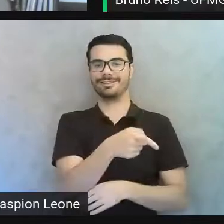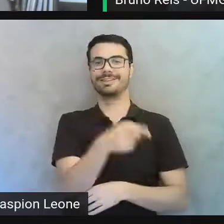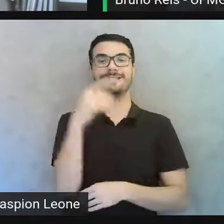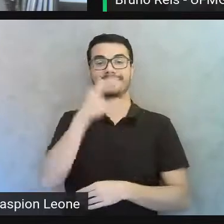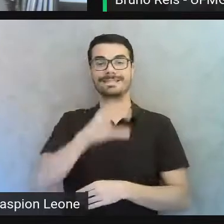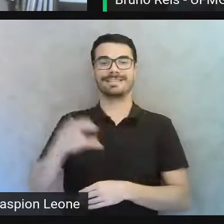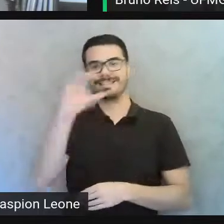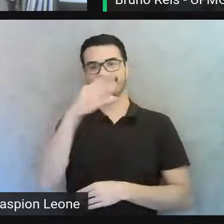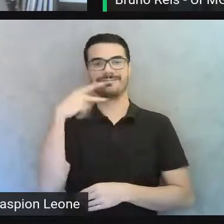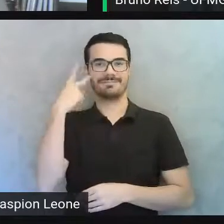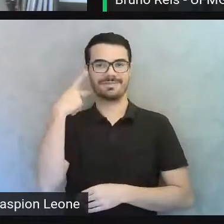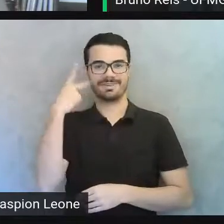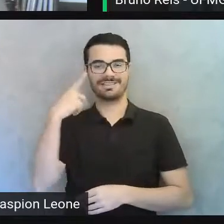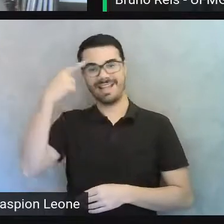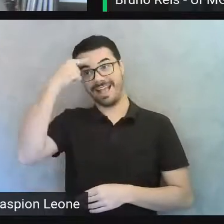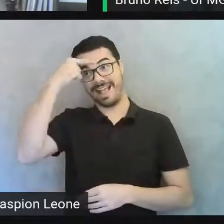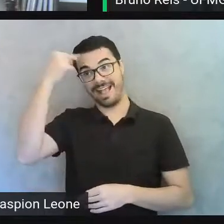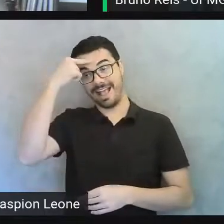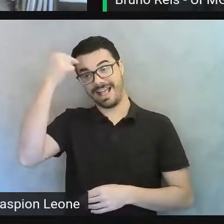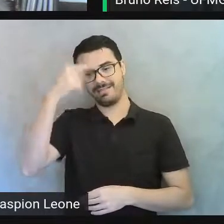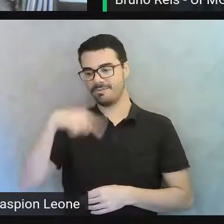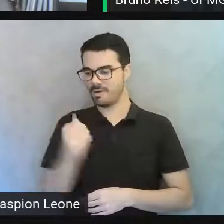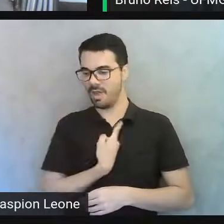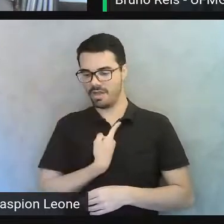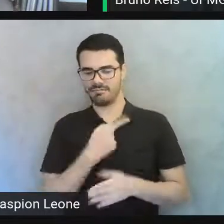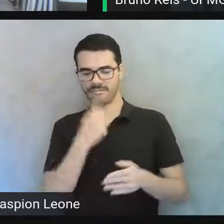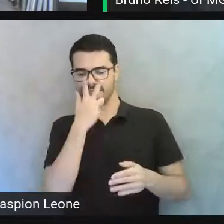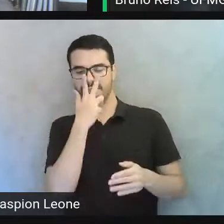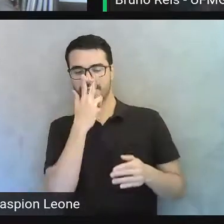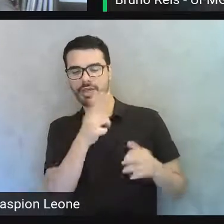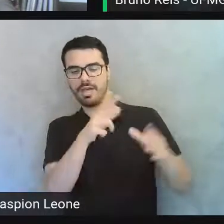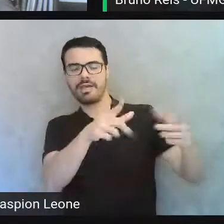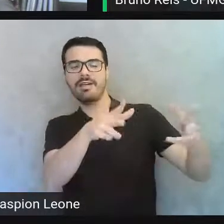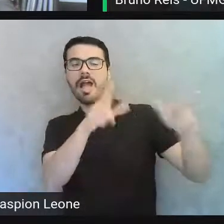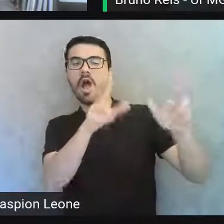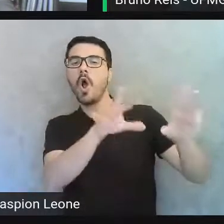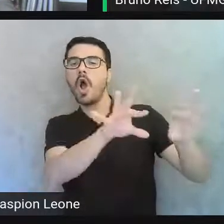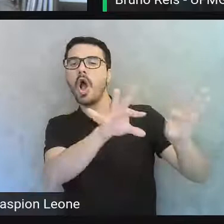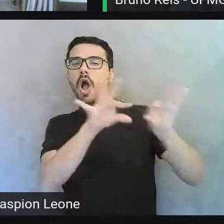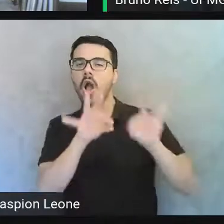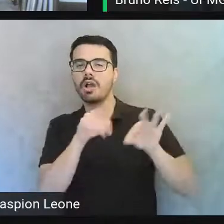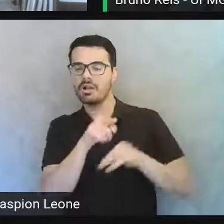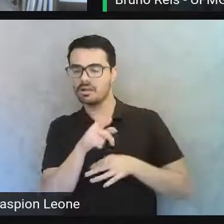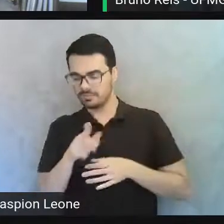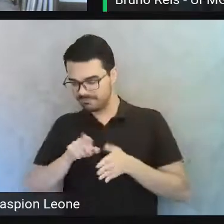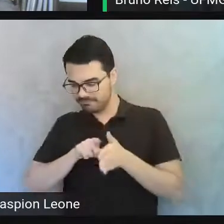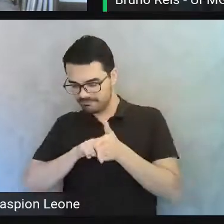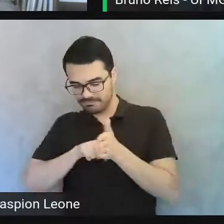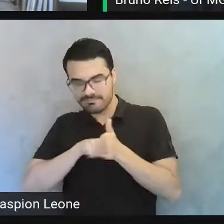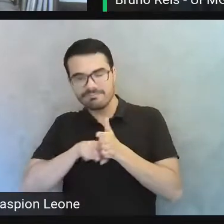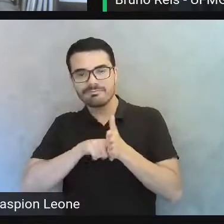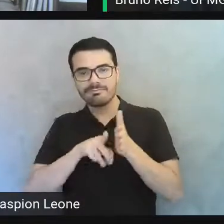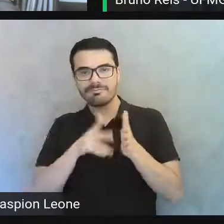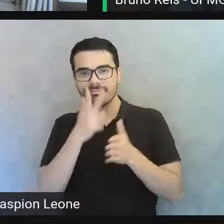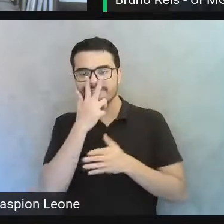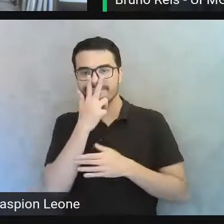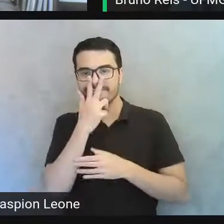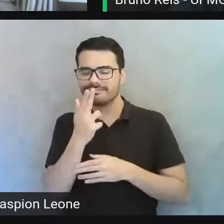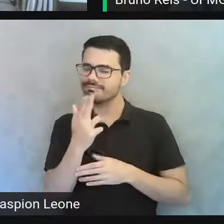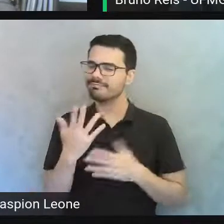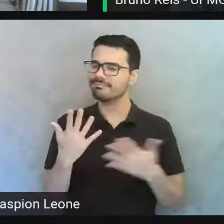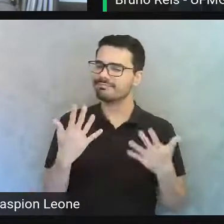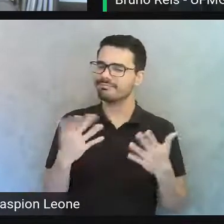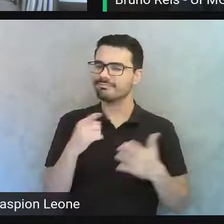políticos acadêmicos, quase sempre é objeto de introspecção. Você tenta, mais ou menos, formular uma